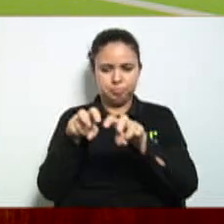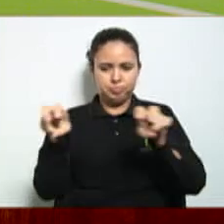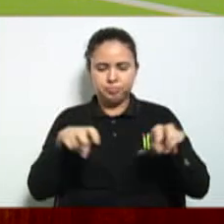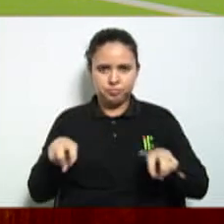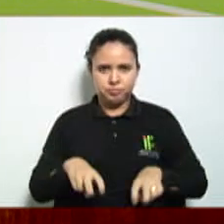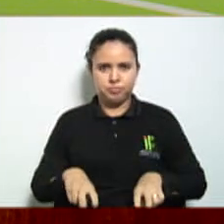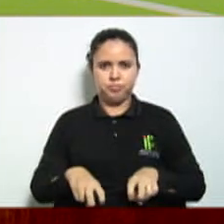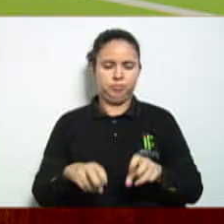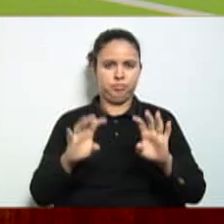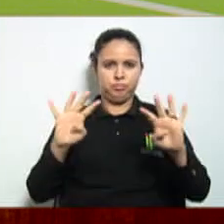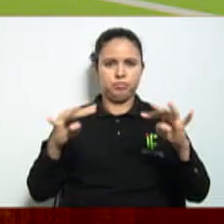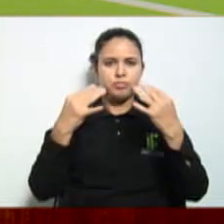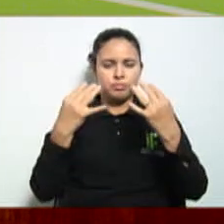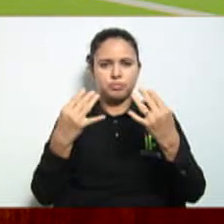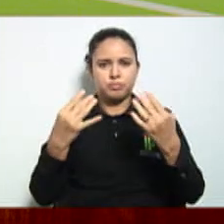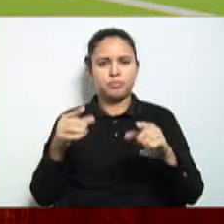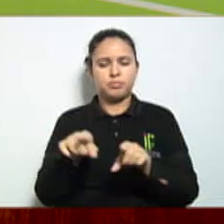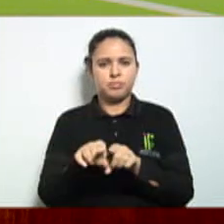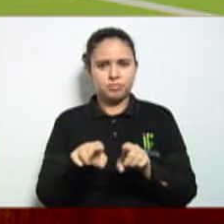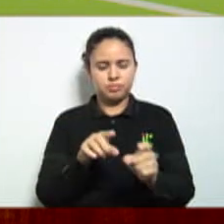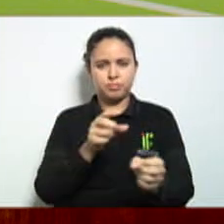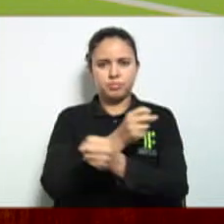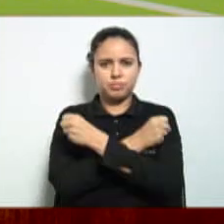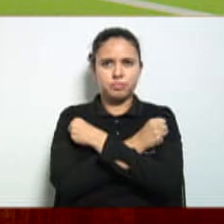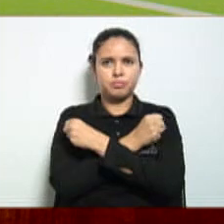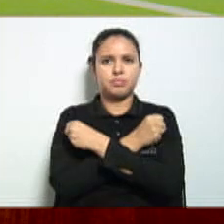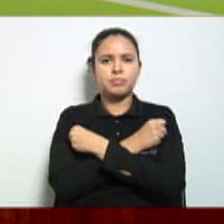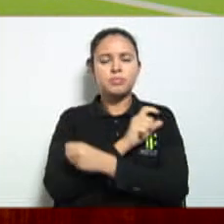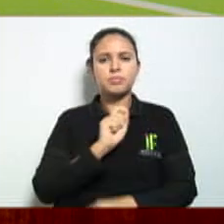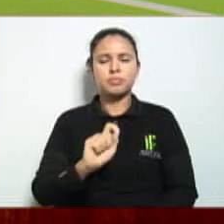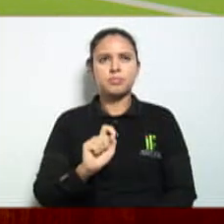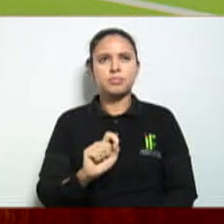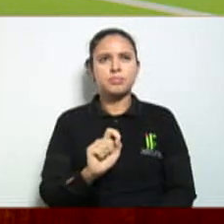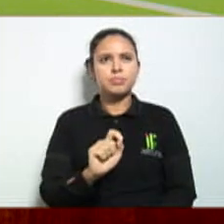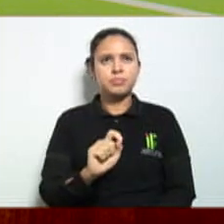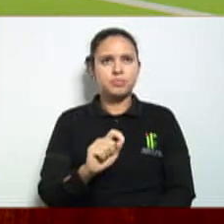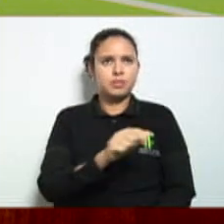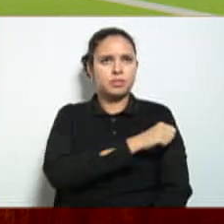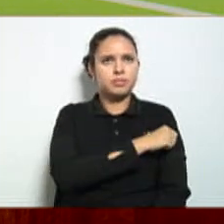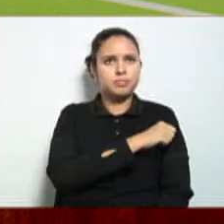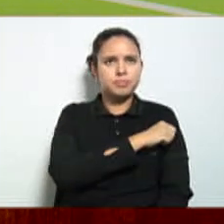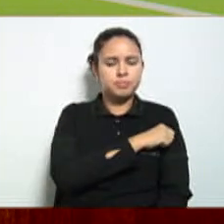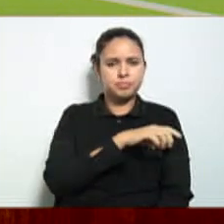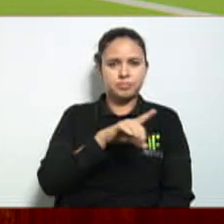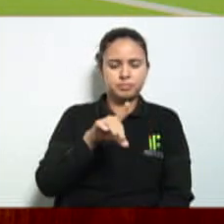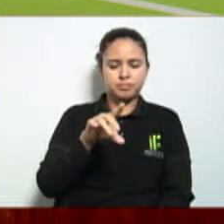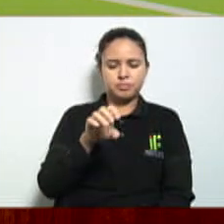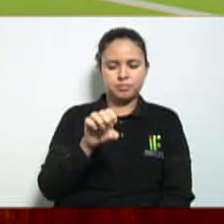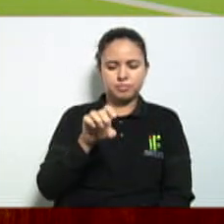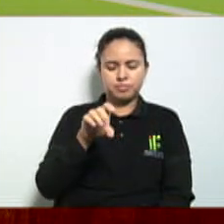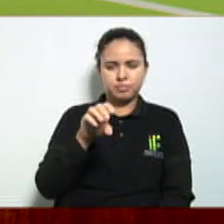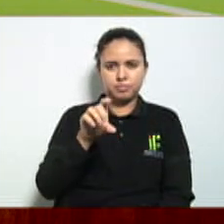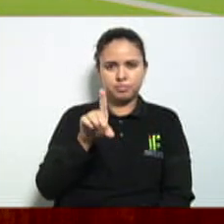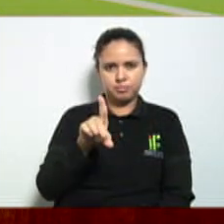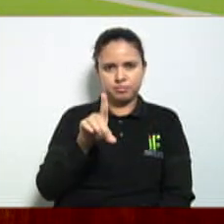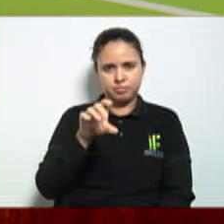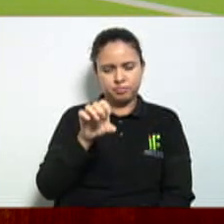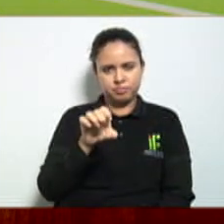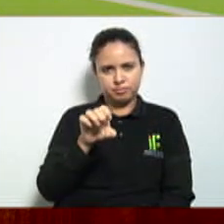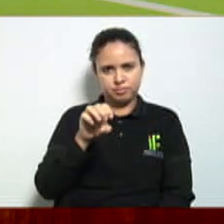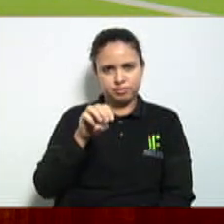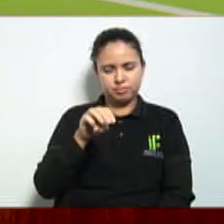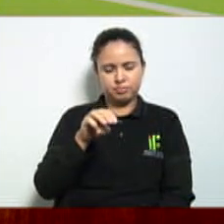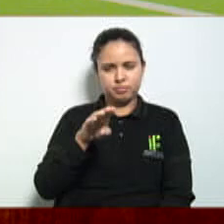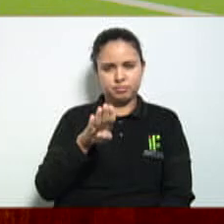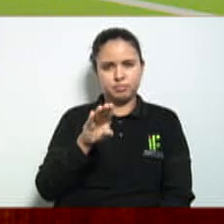viu? E um abraço para as alunas Débora, Denise e Maria Jeane, da